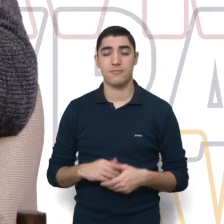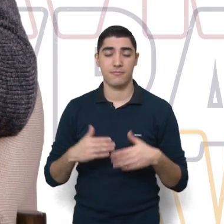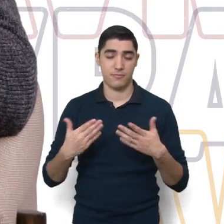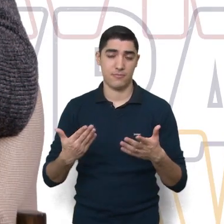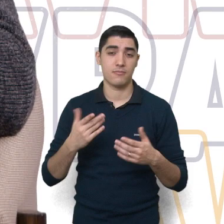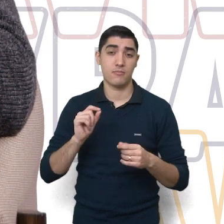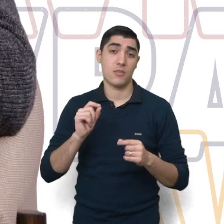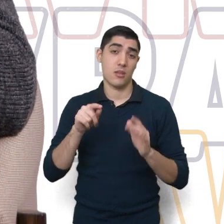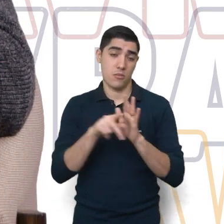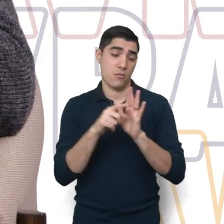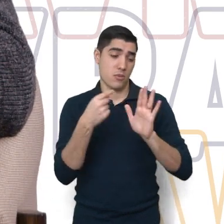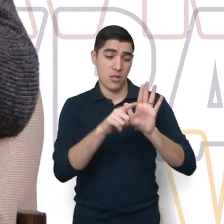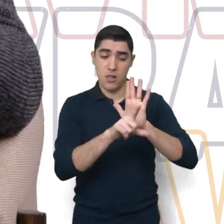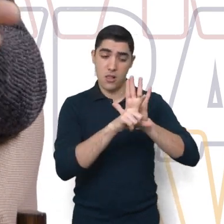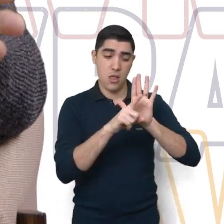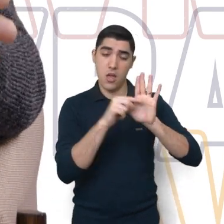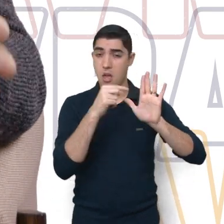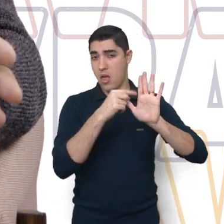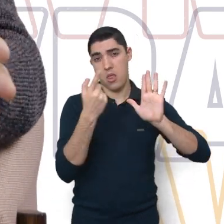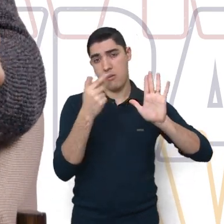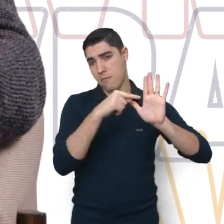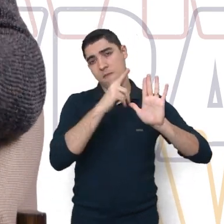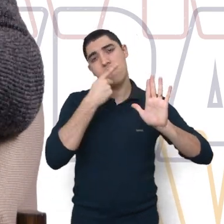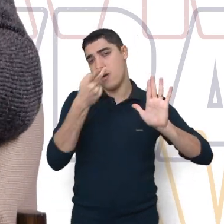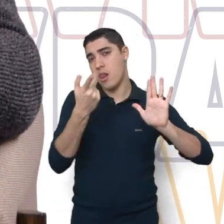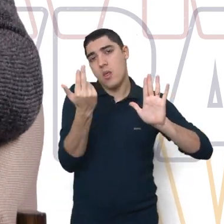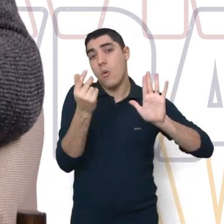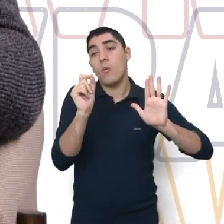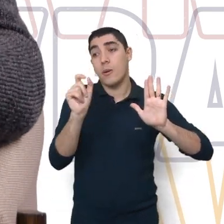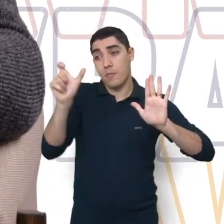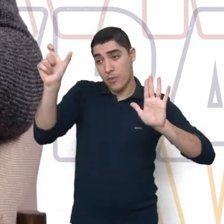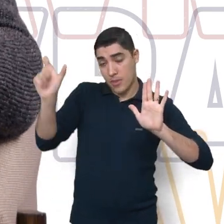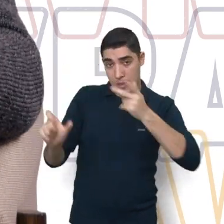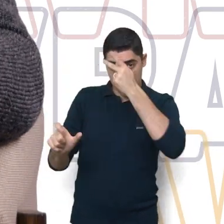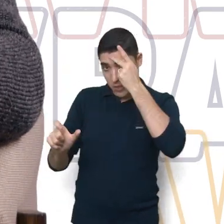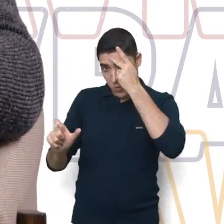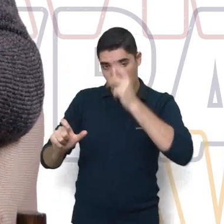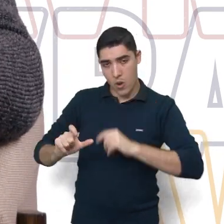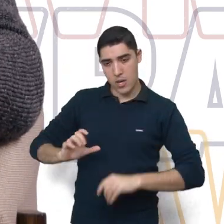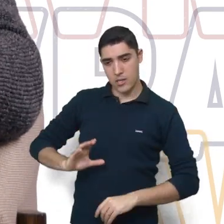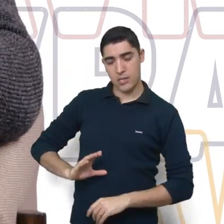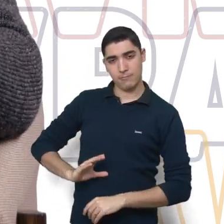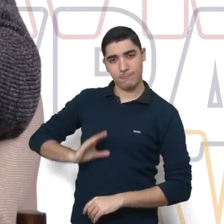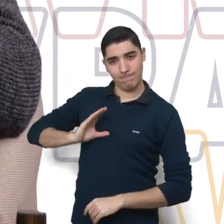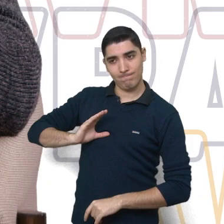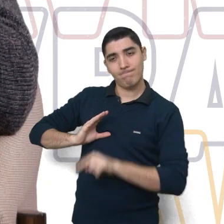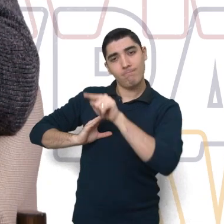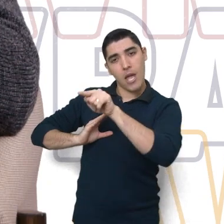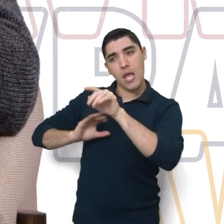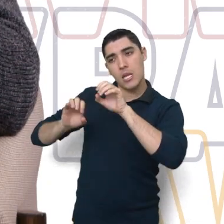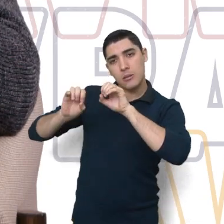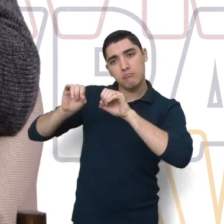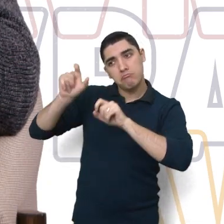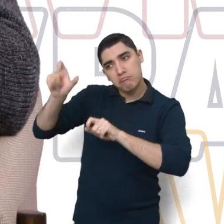acho que continua sendo os mesmos de quando a lei saiu é formar o cidadão entendeu